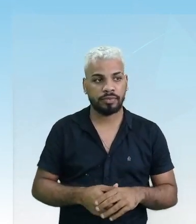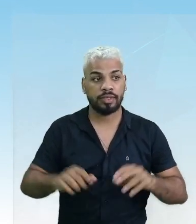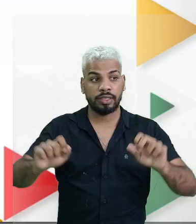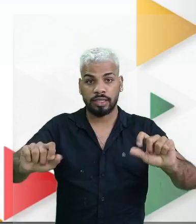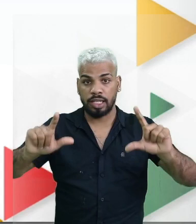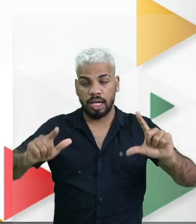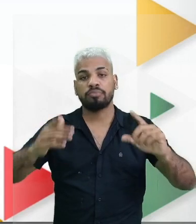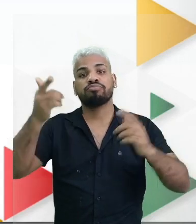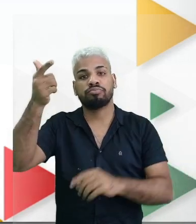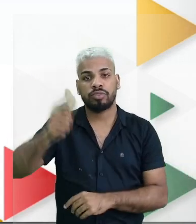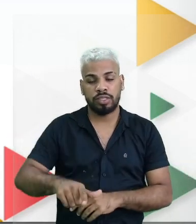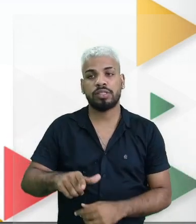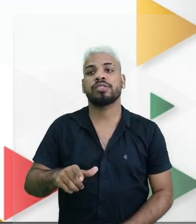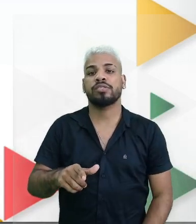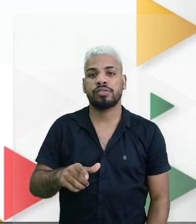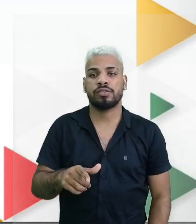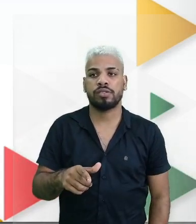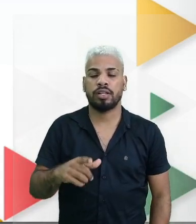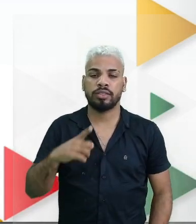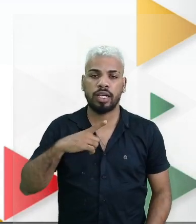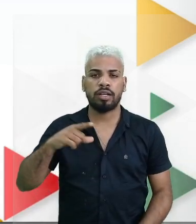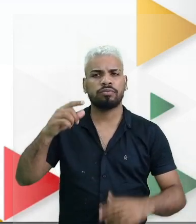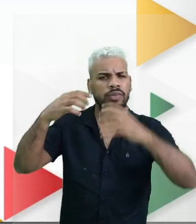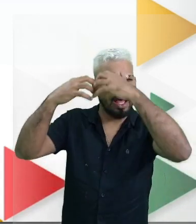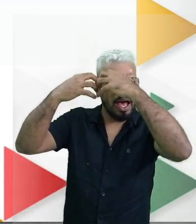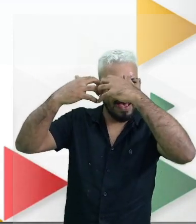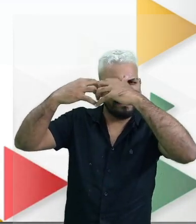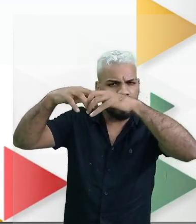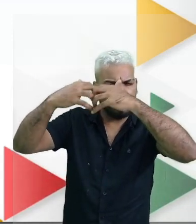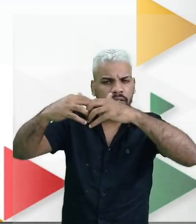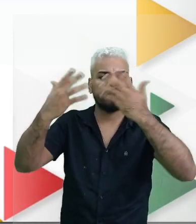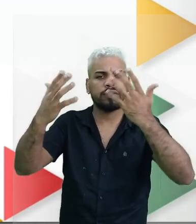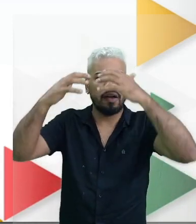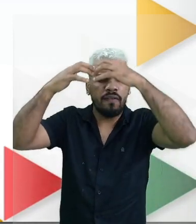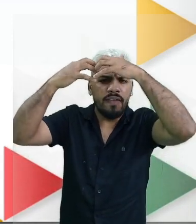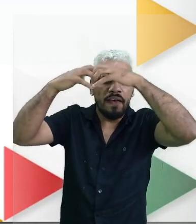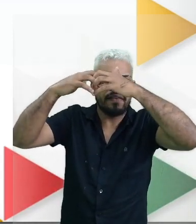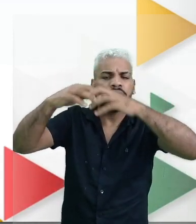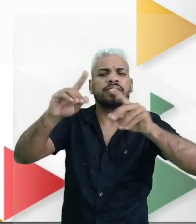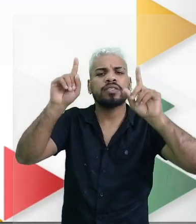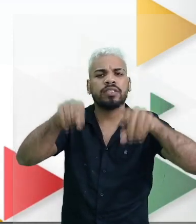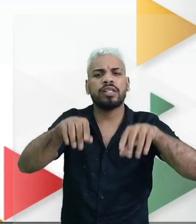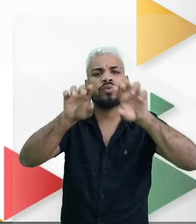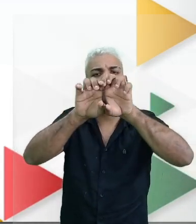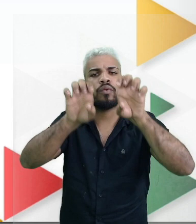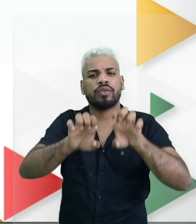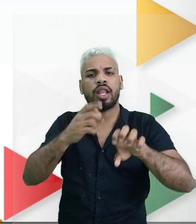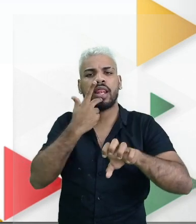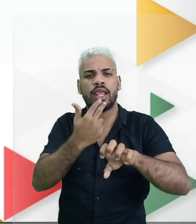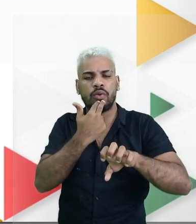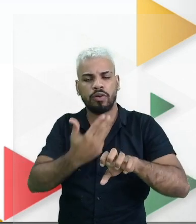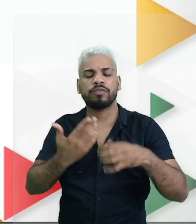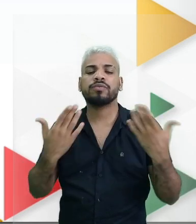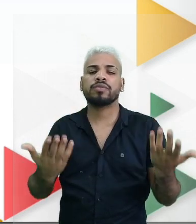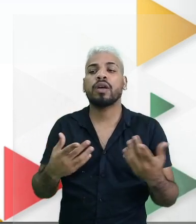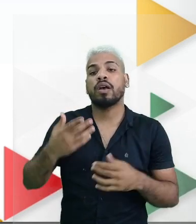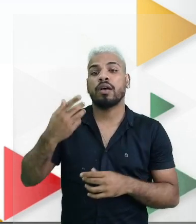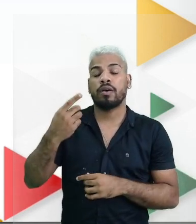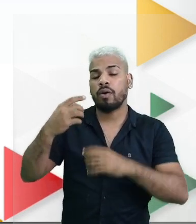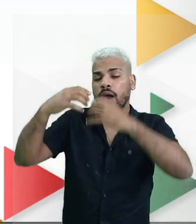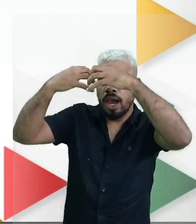tela, mais uma vez, quando eu falo uma reflexão, a reflexão sobre a estrutura da língua. Por que